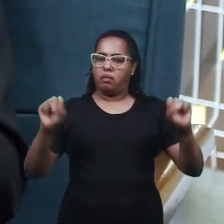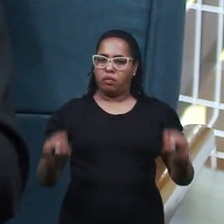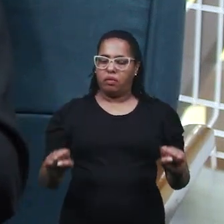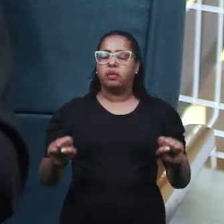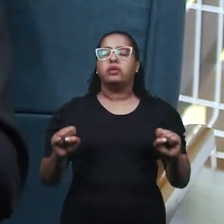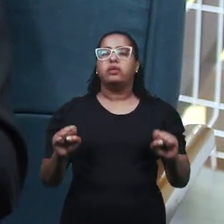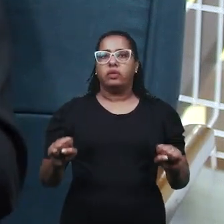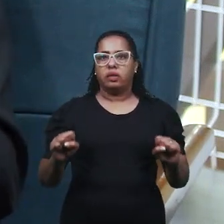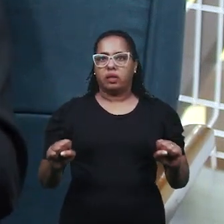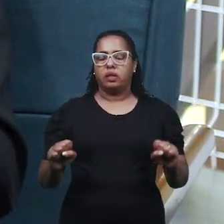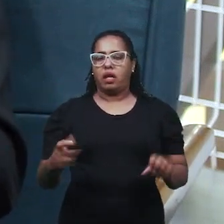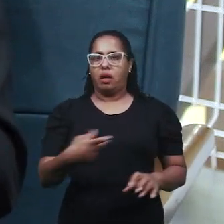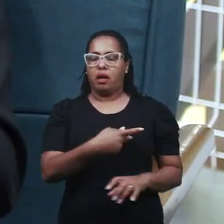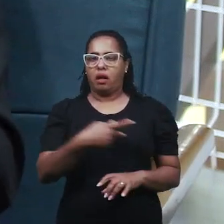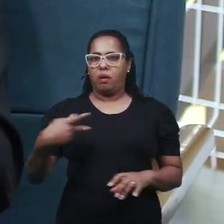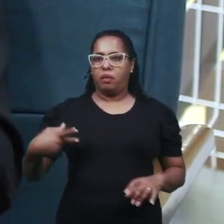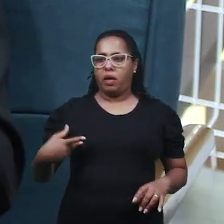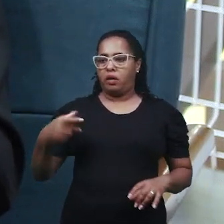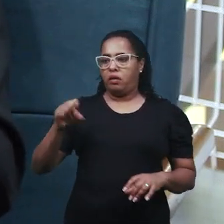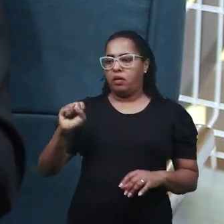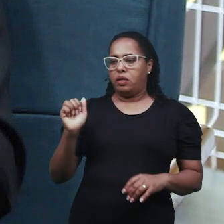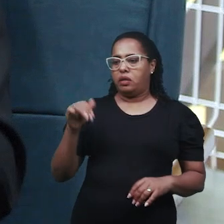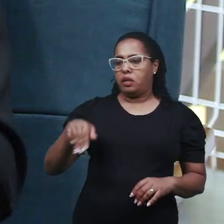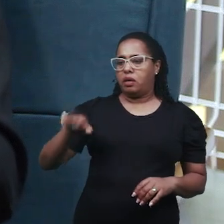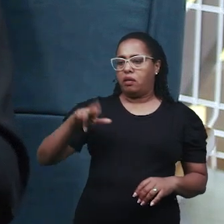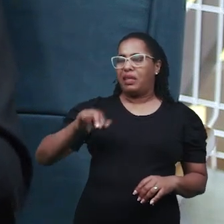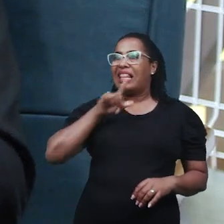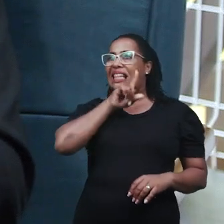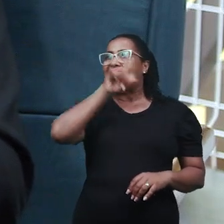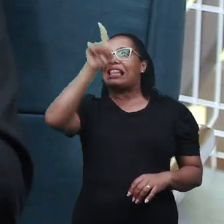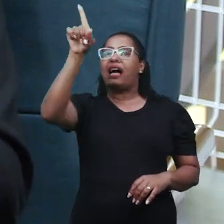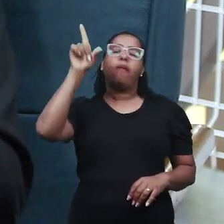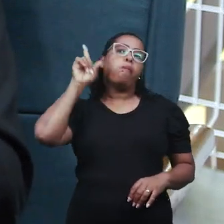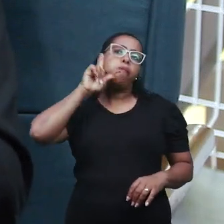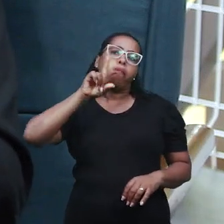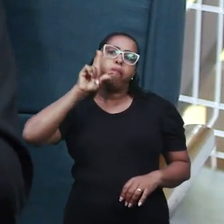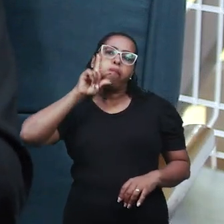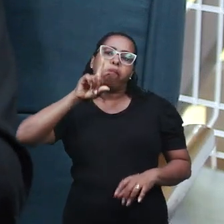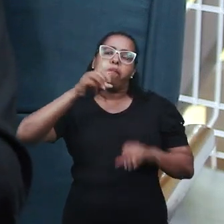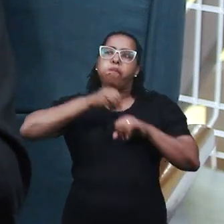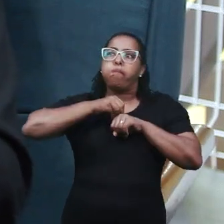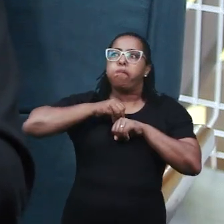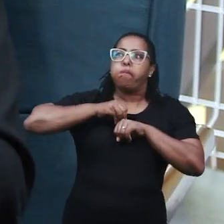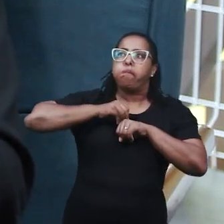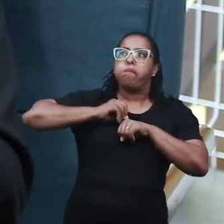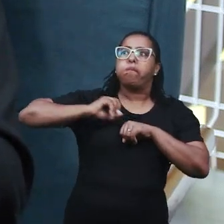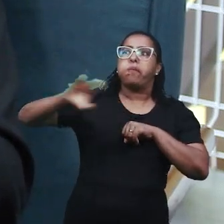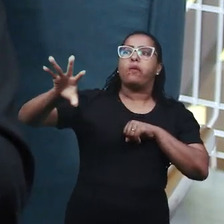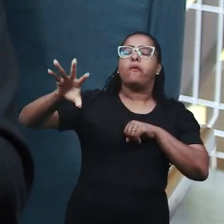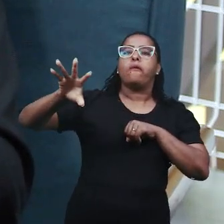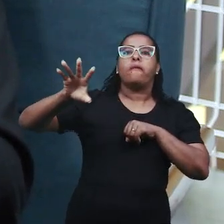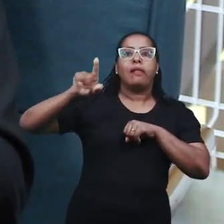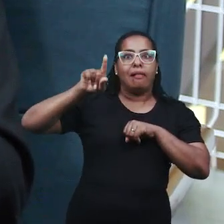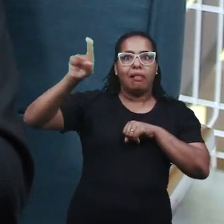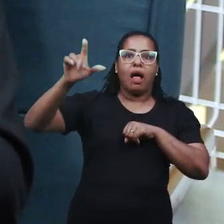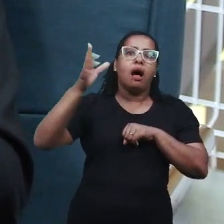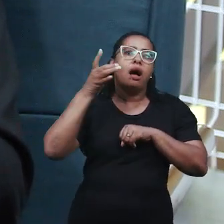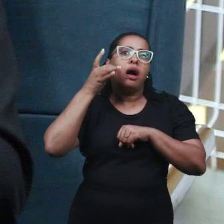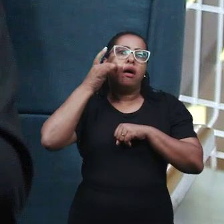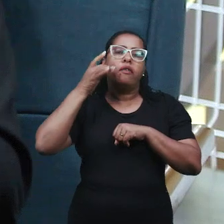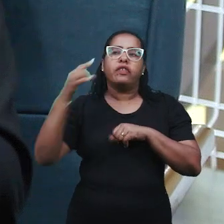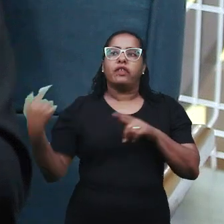que o pastor Samir, lá nos Estados Unidos, ele recebe um evento que está sendo transmitido ao vivo e